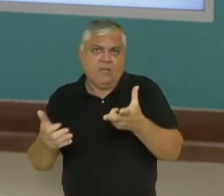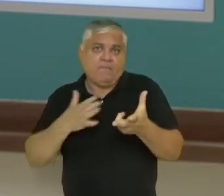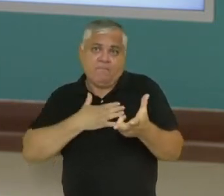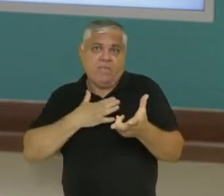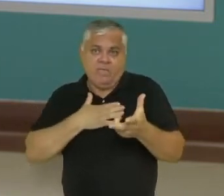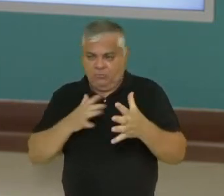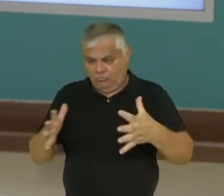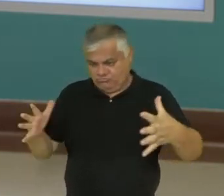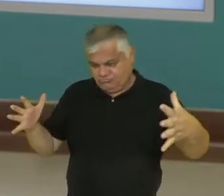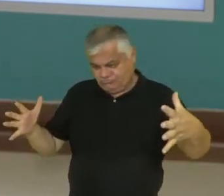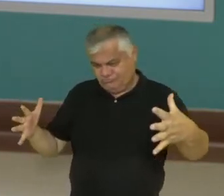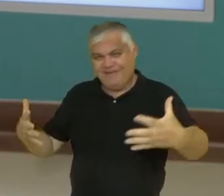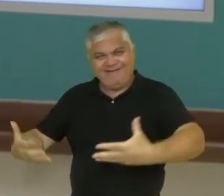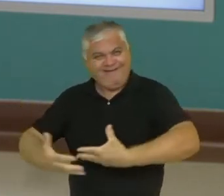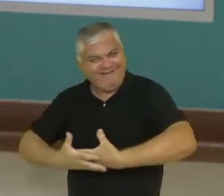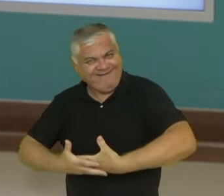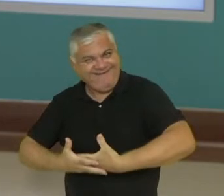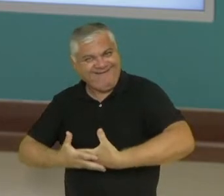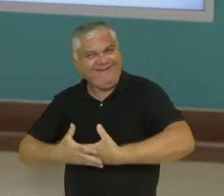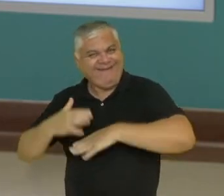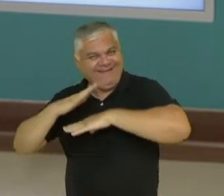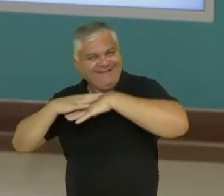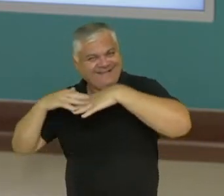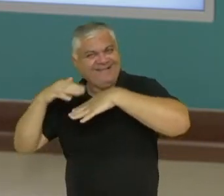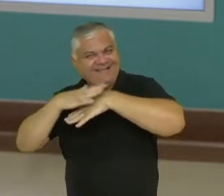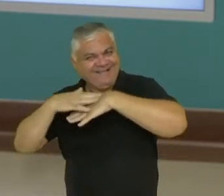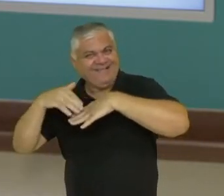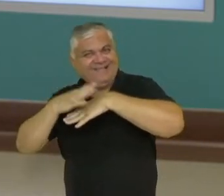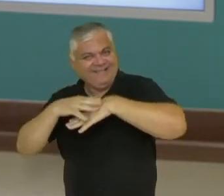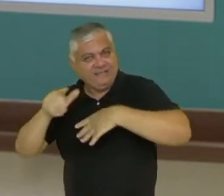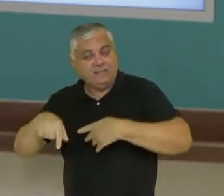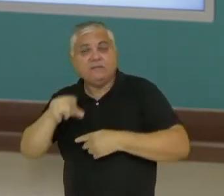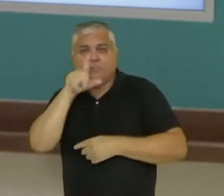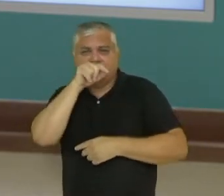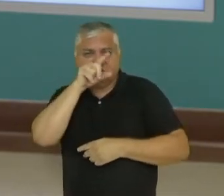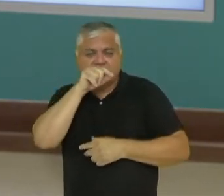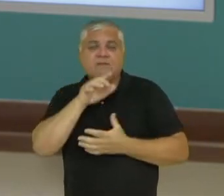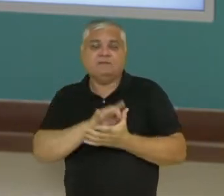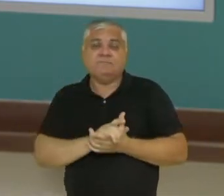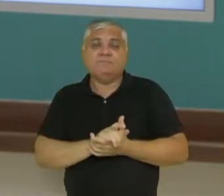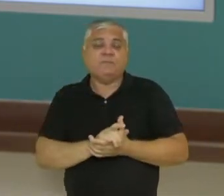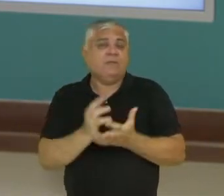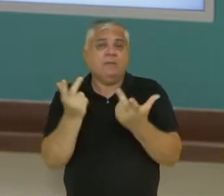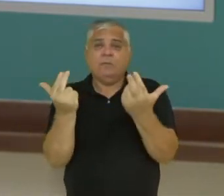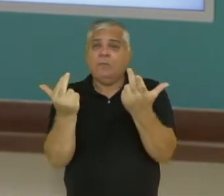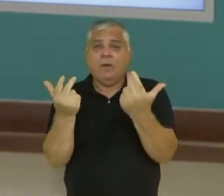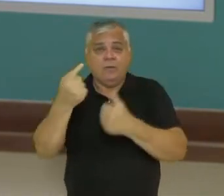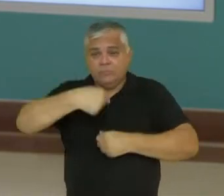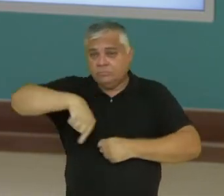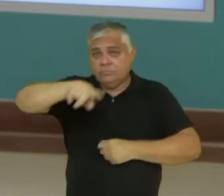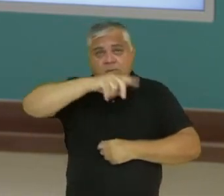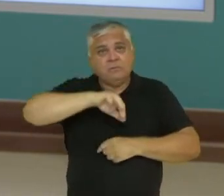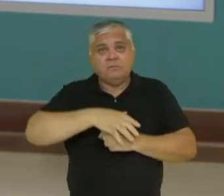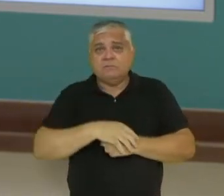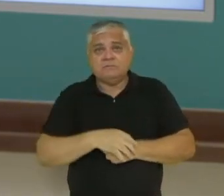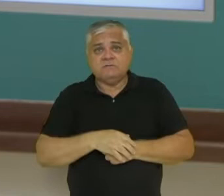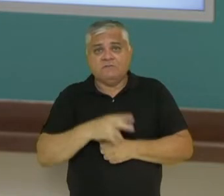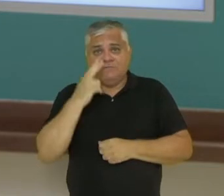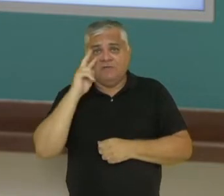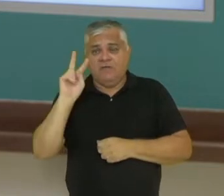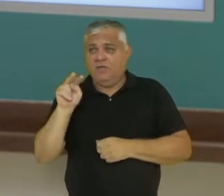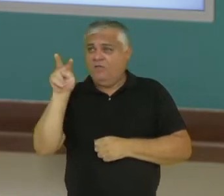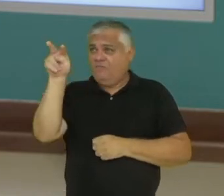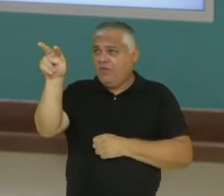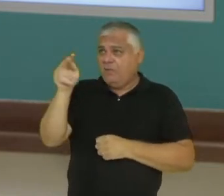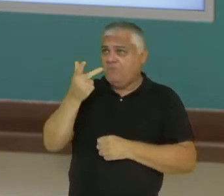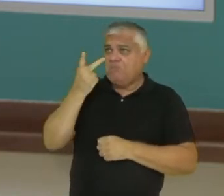animalzinho de estimação, é o meu totó, é o meu passarinho. A mesma coisa assim conosco, né? Se nós olharmos, você olhando aí para o papai e